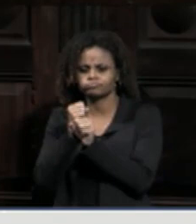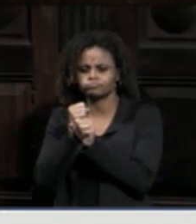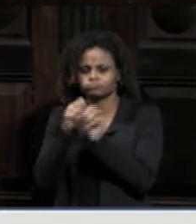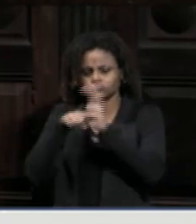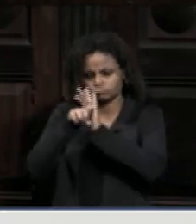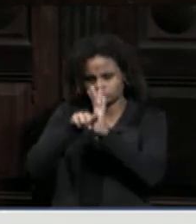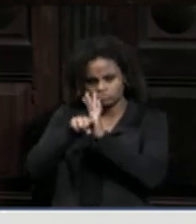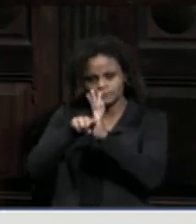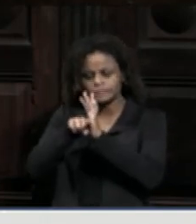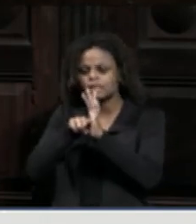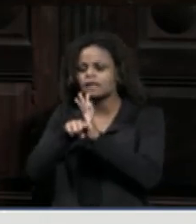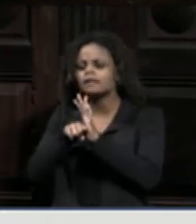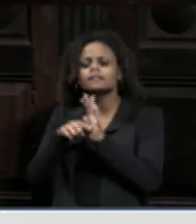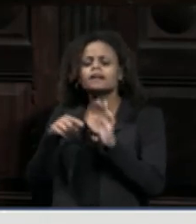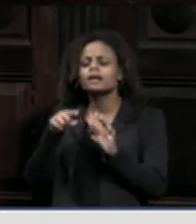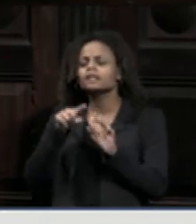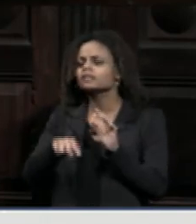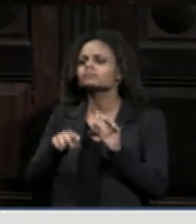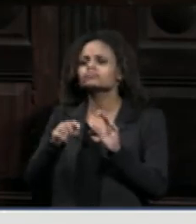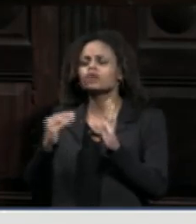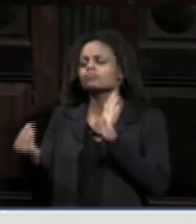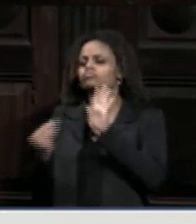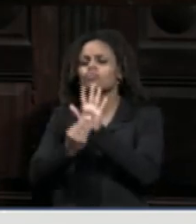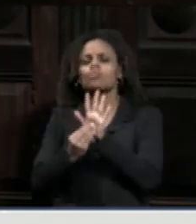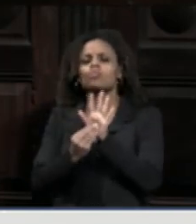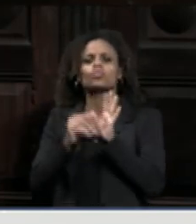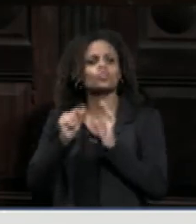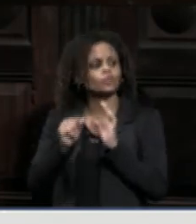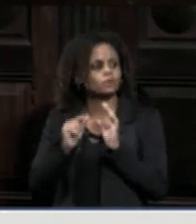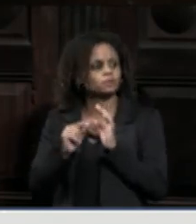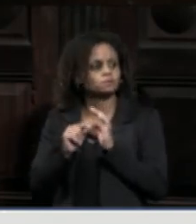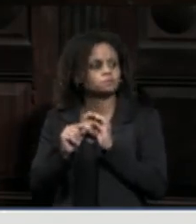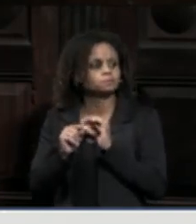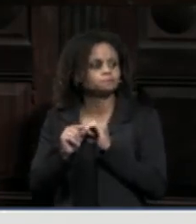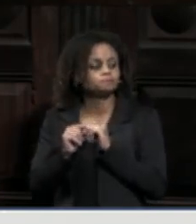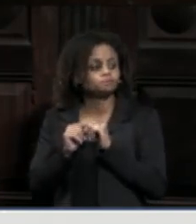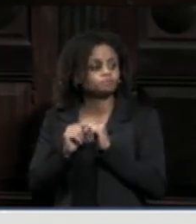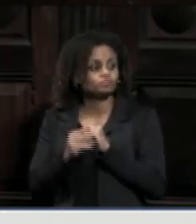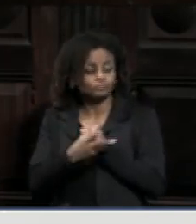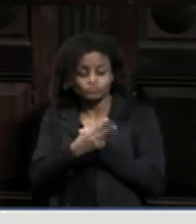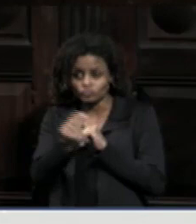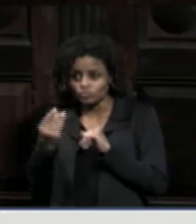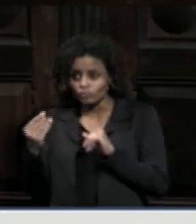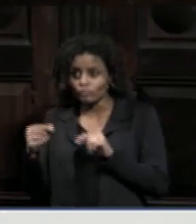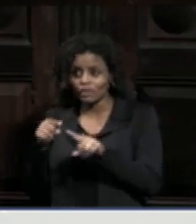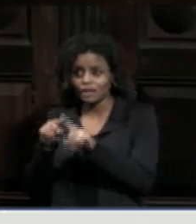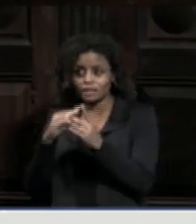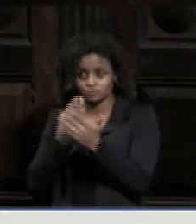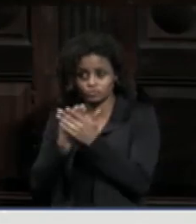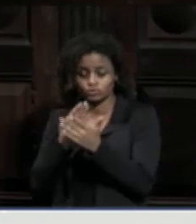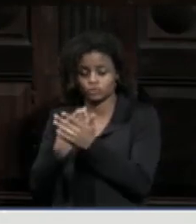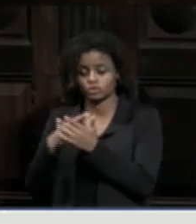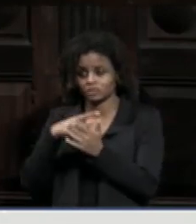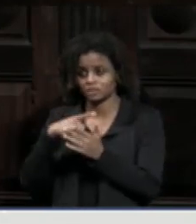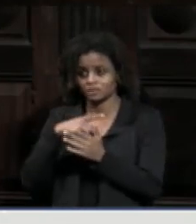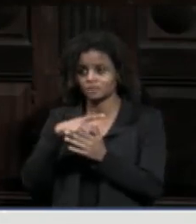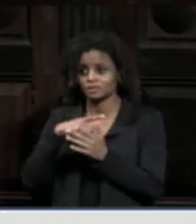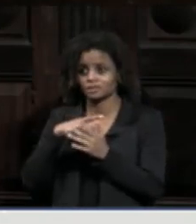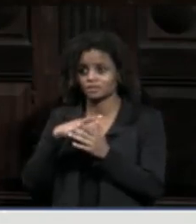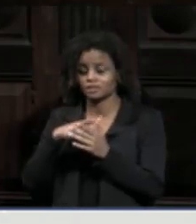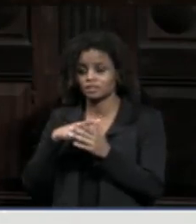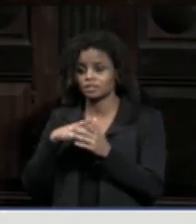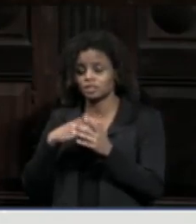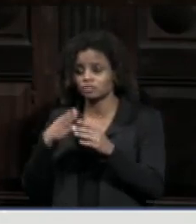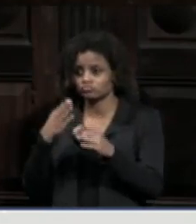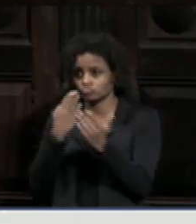nos dizendo que muitos daqueles que têm a bolsa e a bolsa